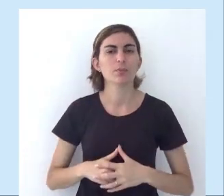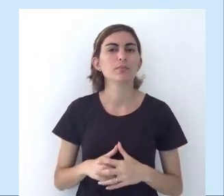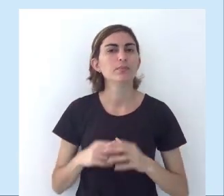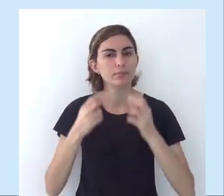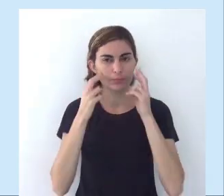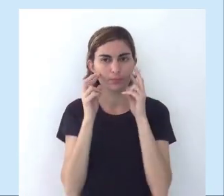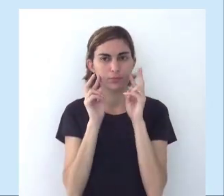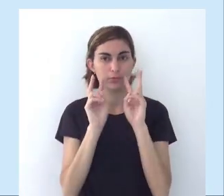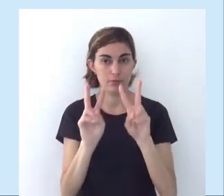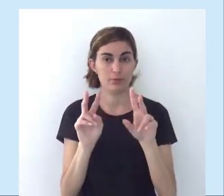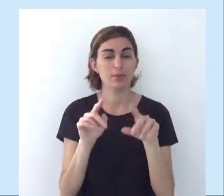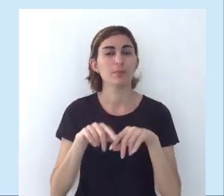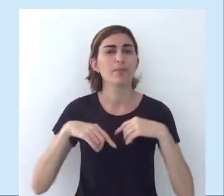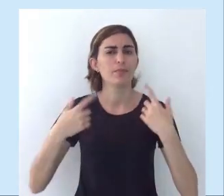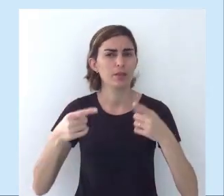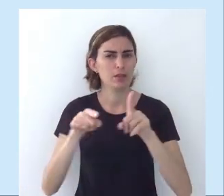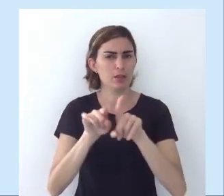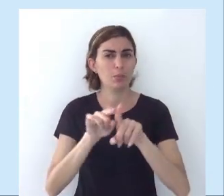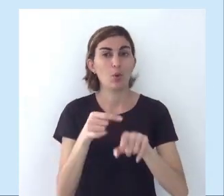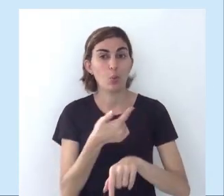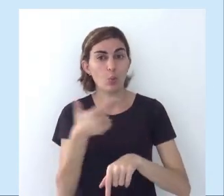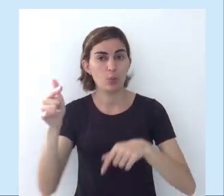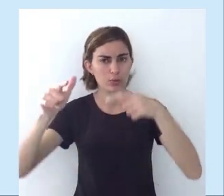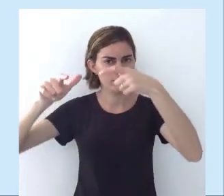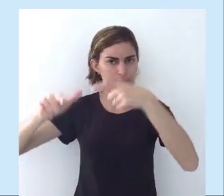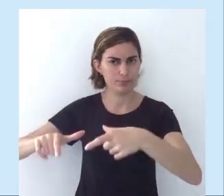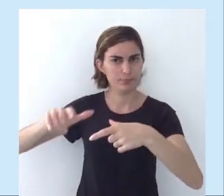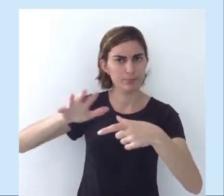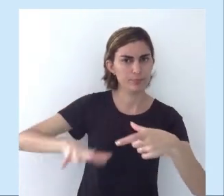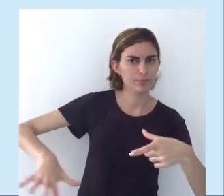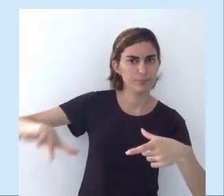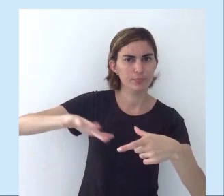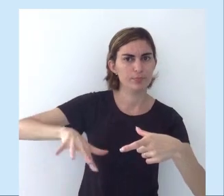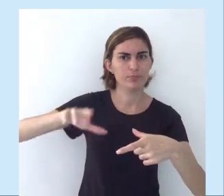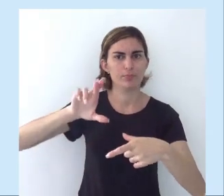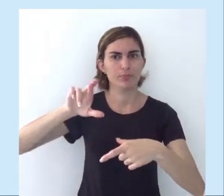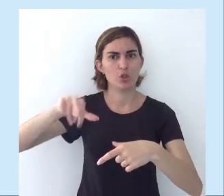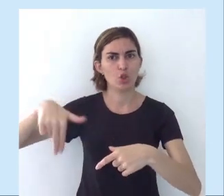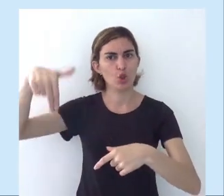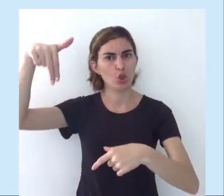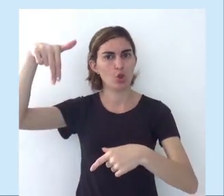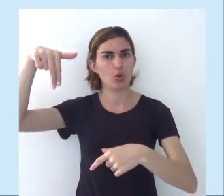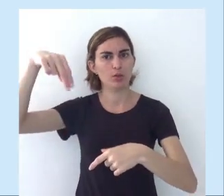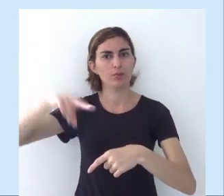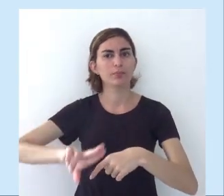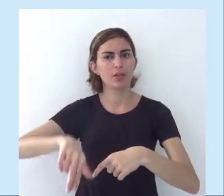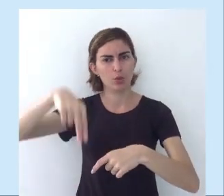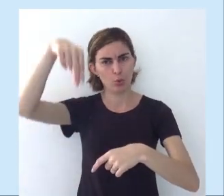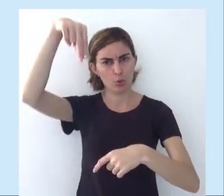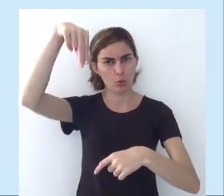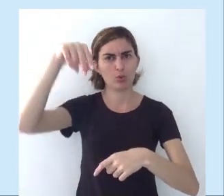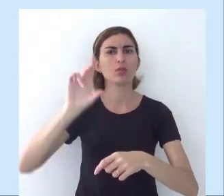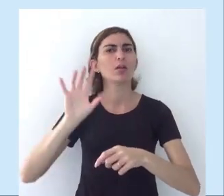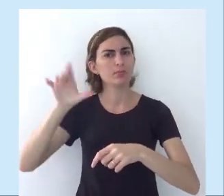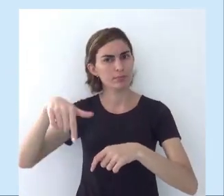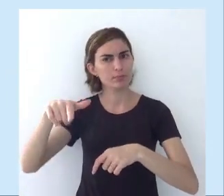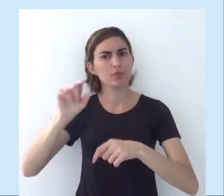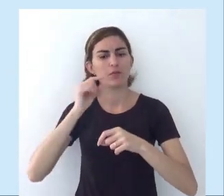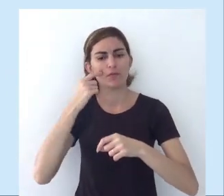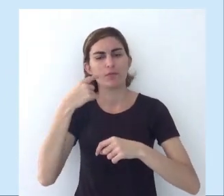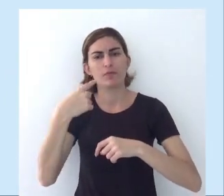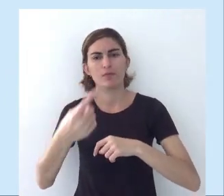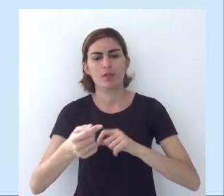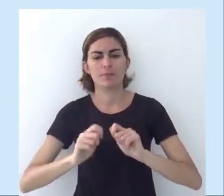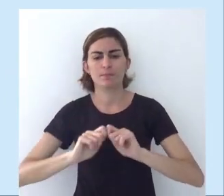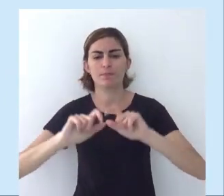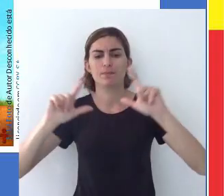calma. Gente, existe também uma outra região, tá? Chamada de região norte. A região norte recebe aí,